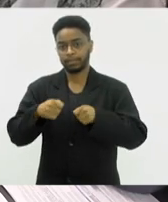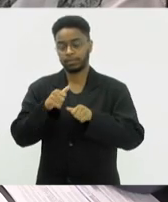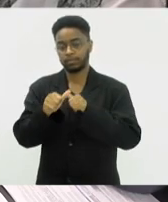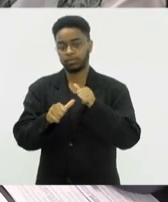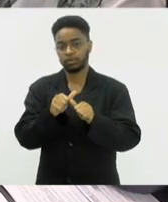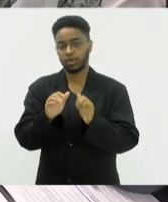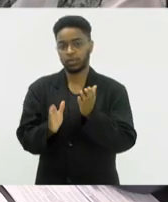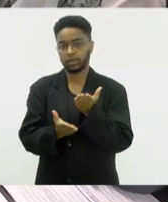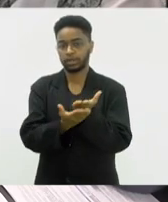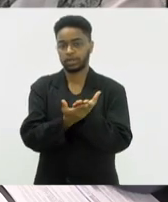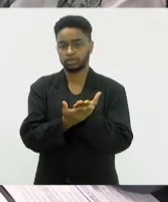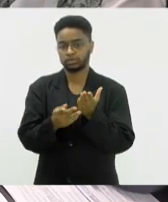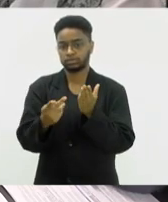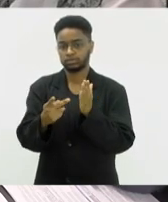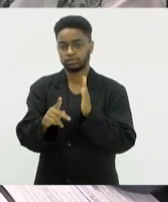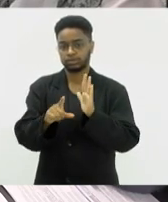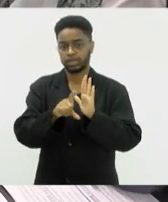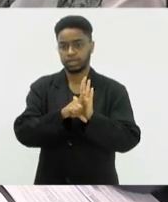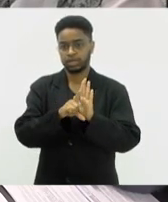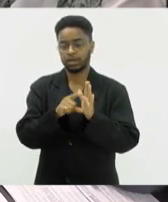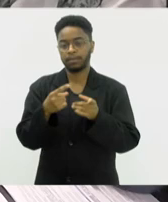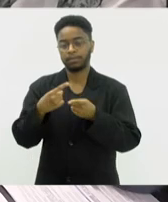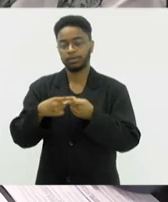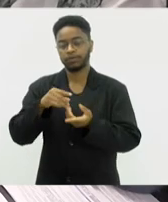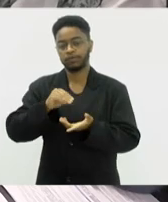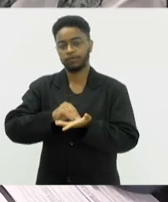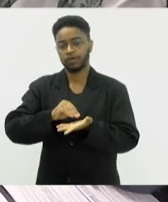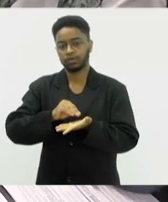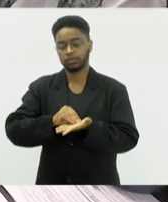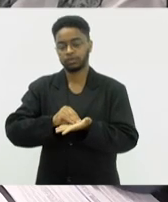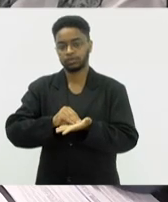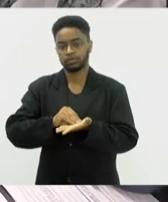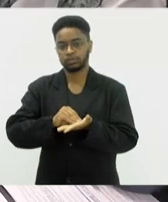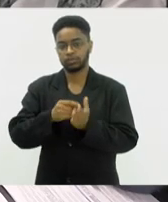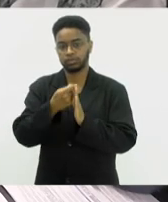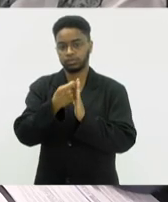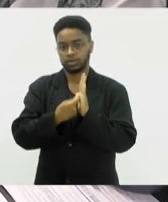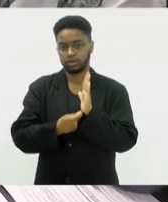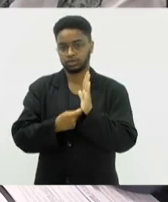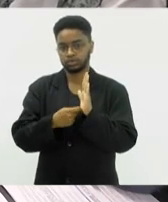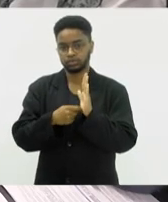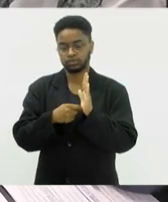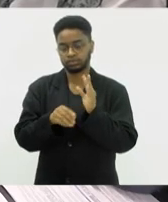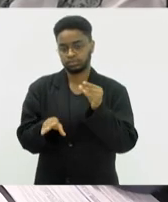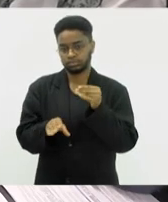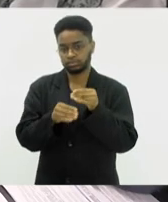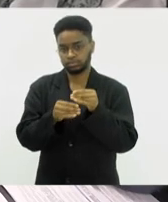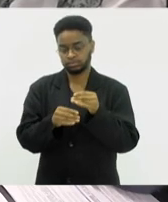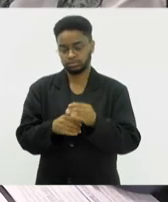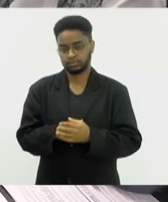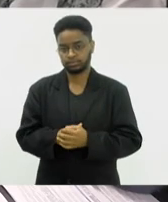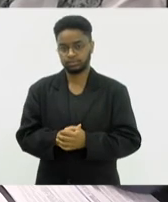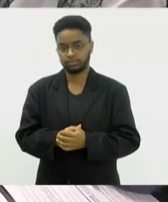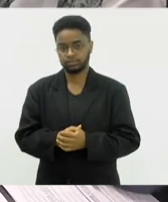anexo da lei. Está faltando aqui no texto.